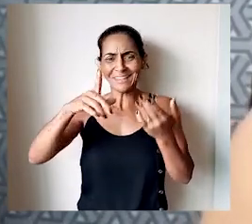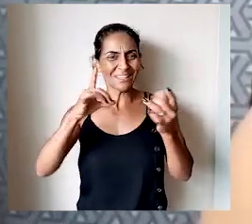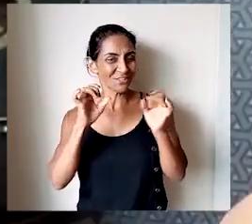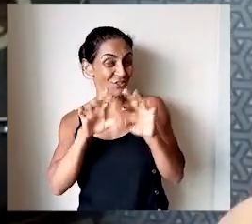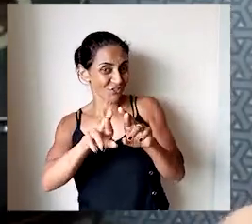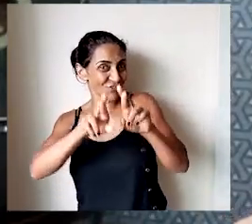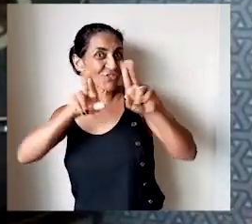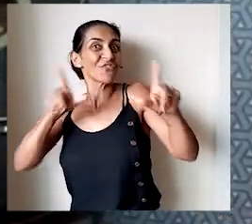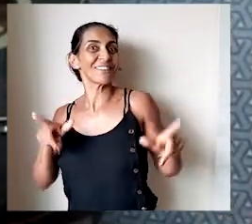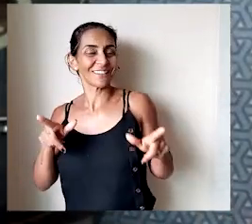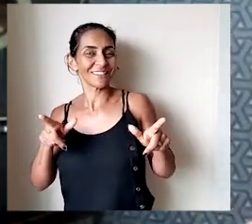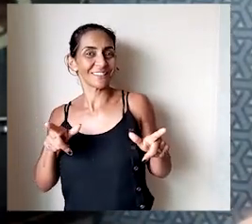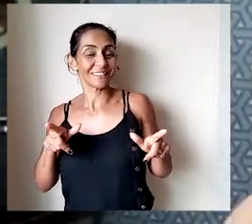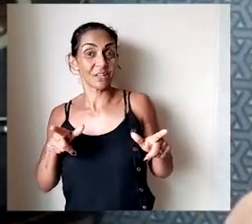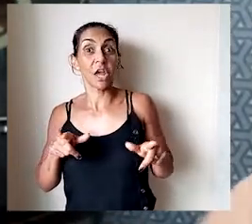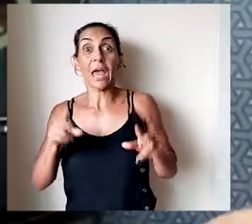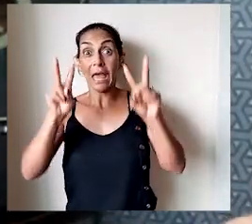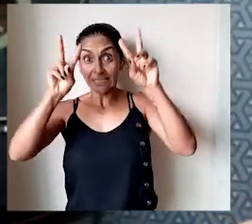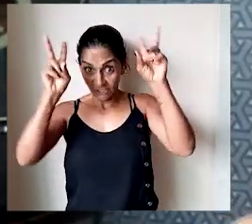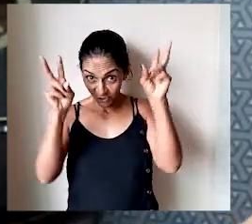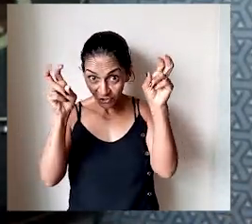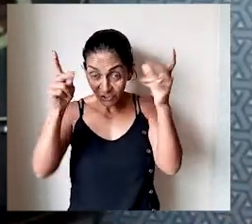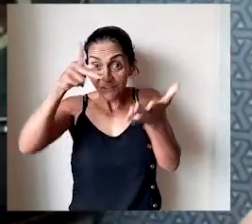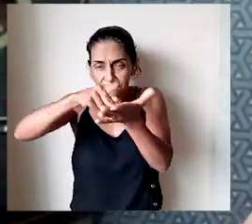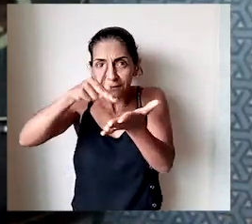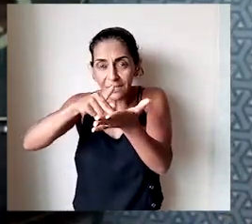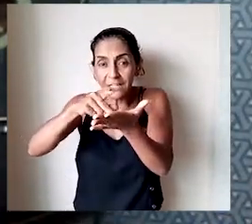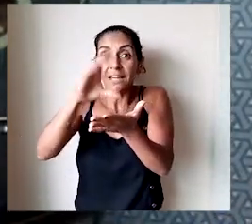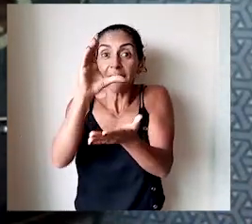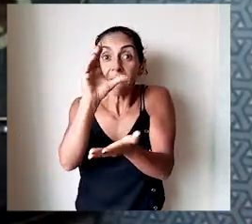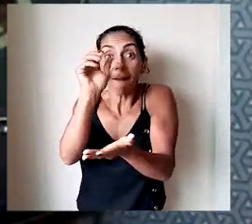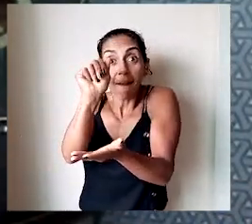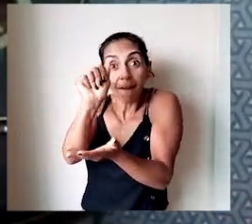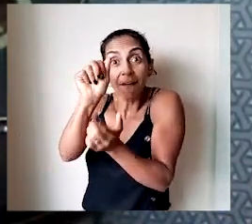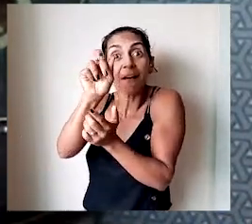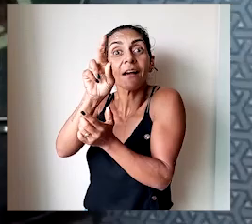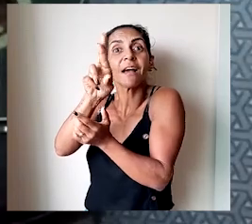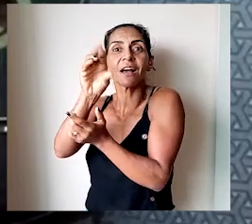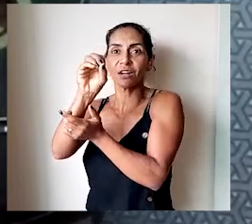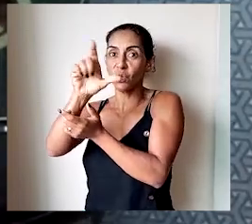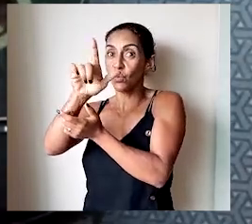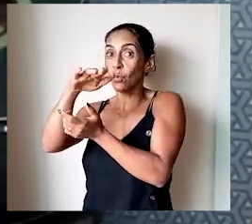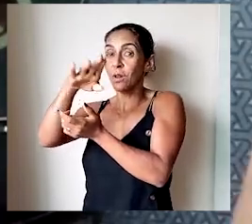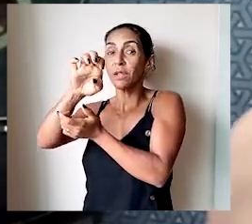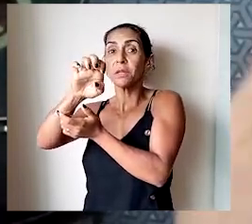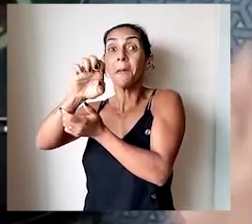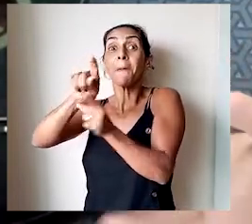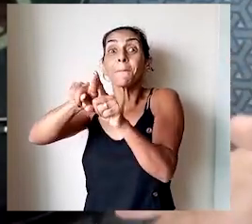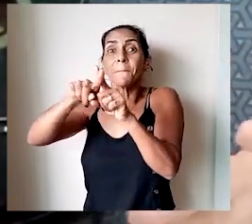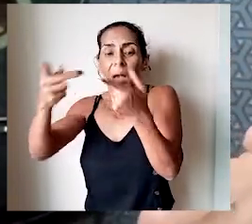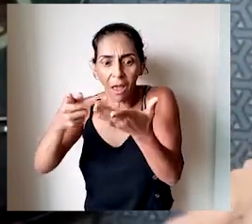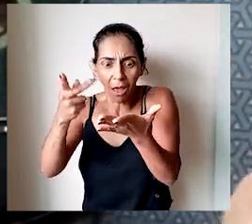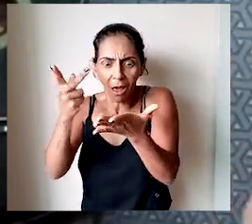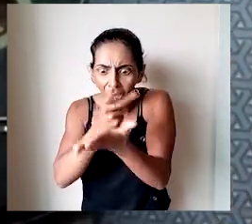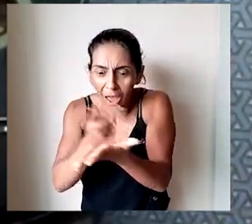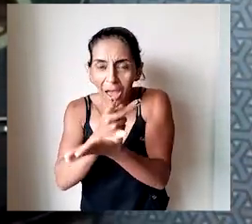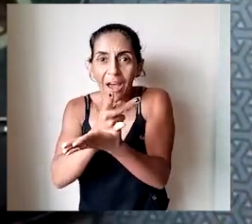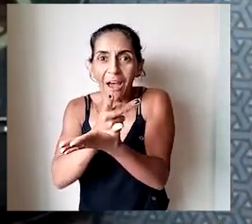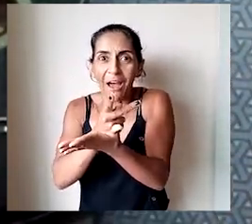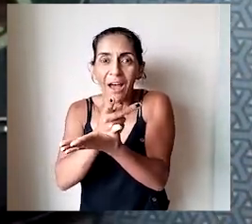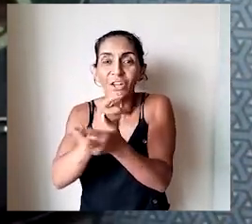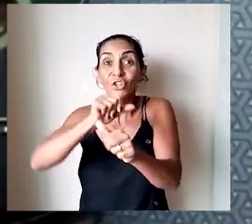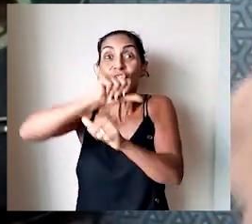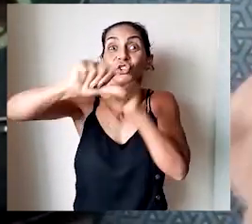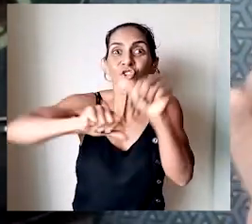super bizarra. O título deveria ser Caroline, e aí num erro de digitação surgiu Coraline, e ele viu um potencial nesse nome e